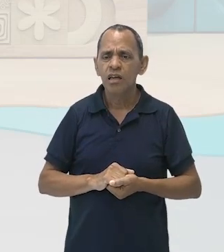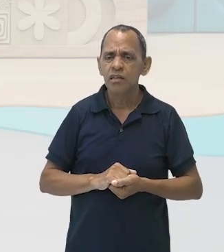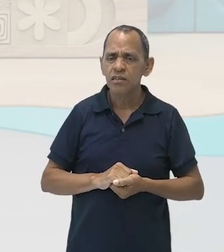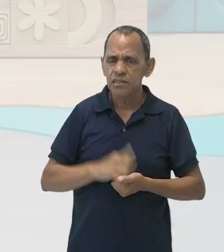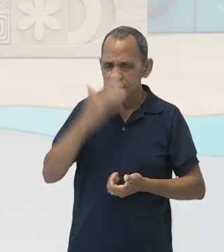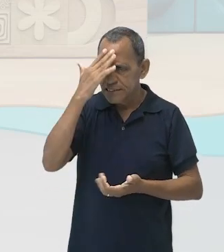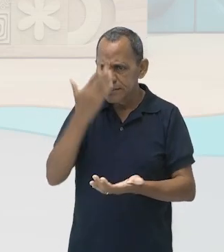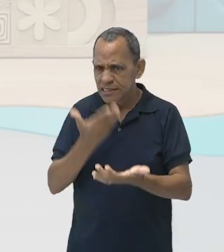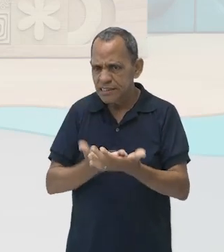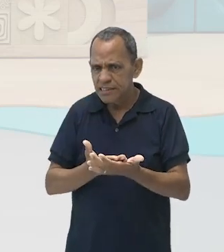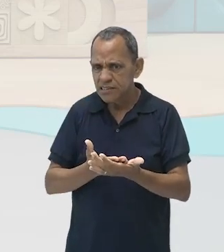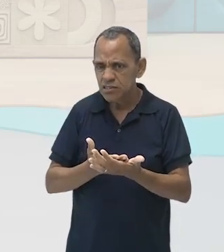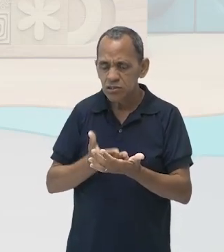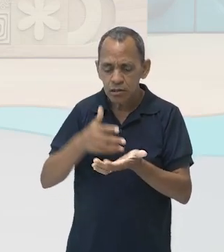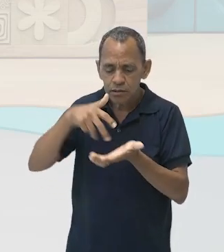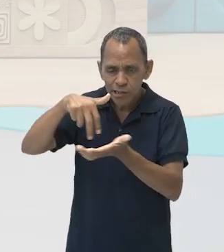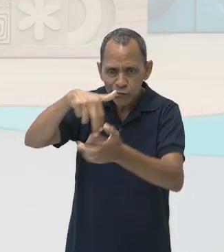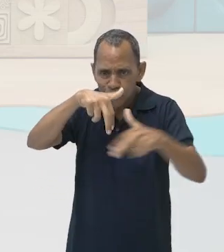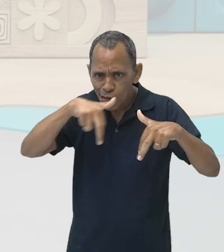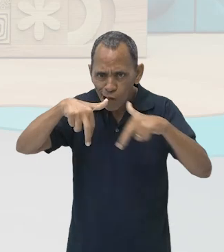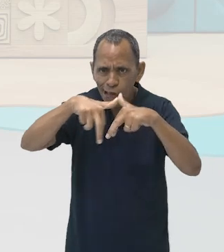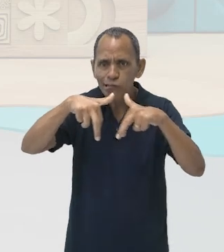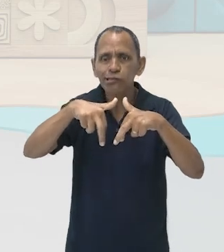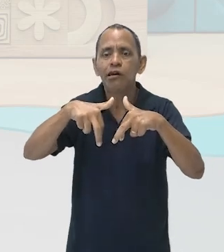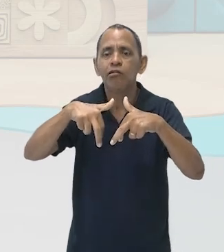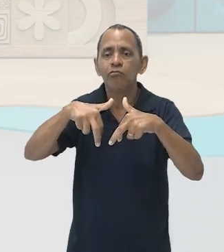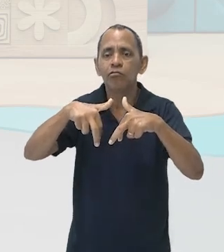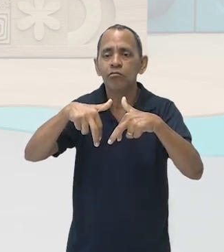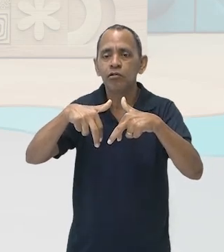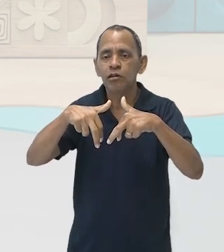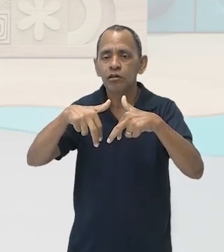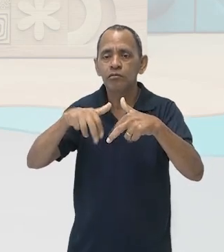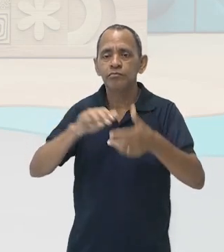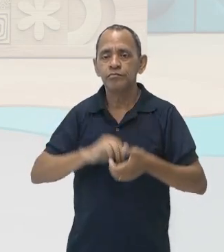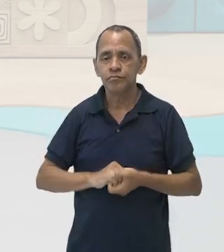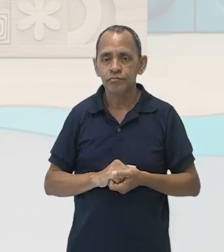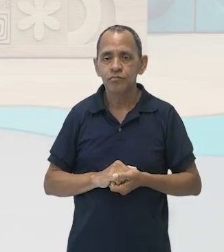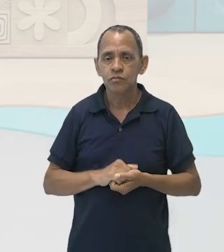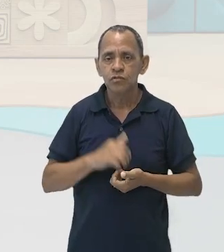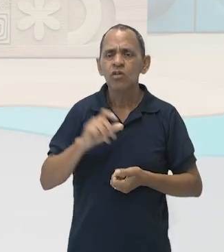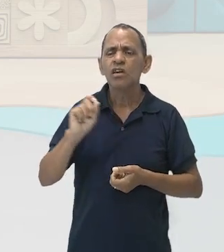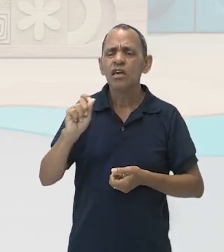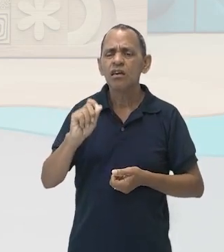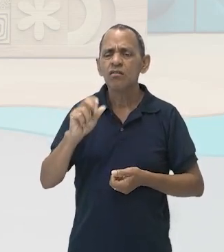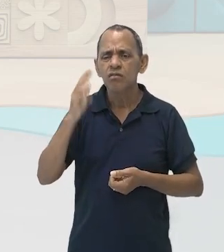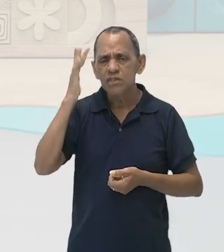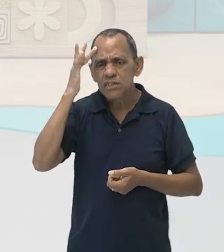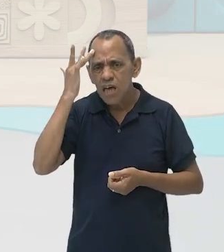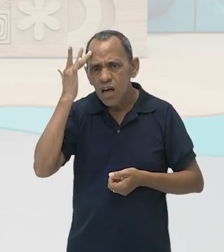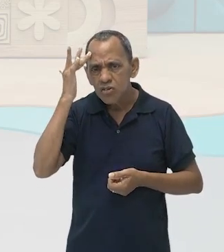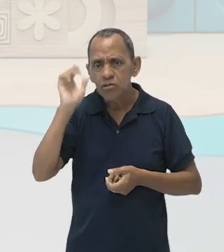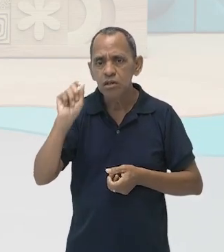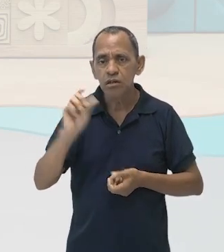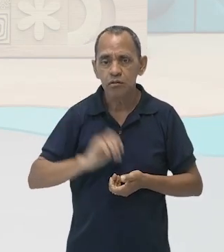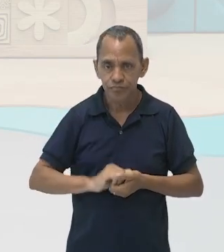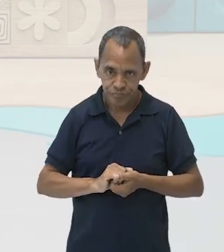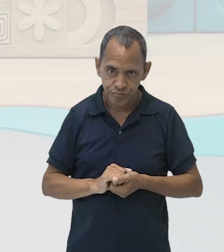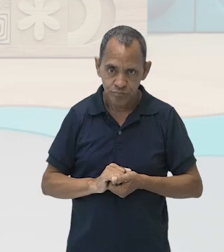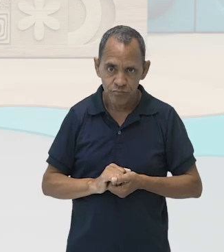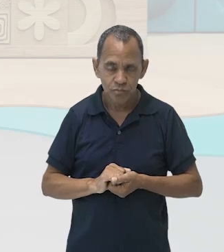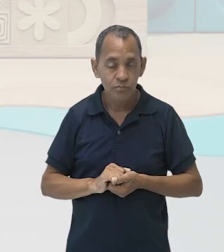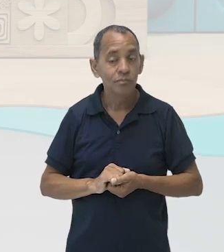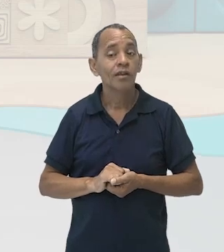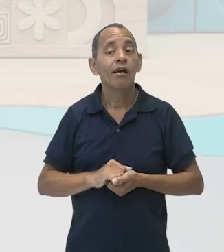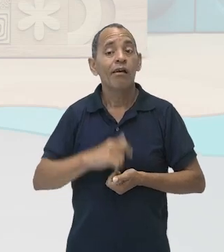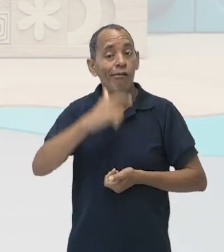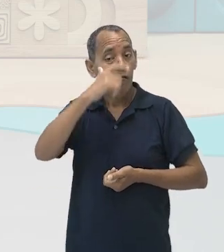casal dançando? Me digam aí. Eu acho lindo. Eu amo observar as pessoas